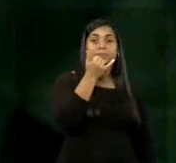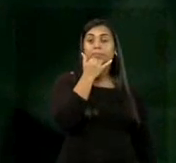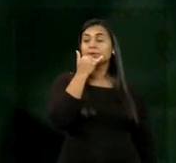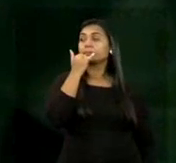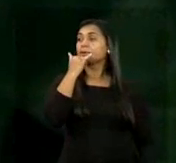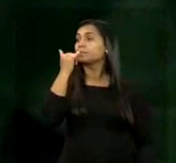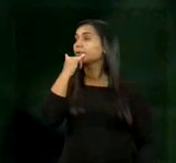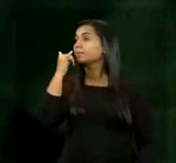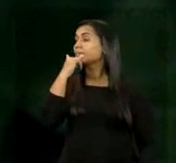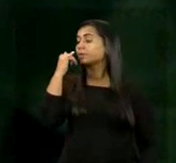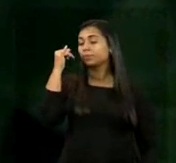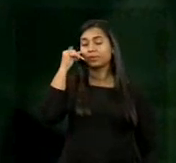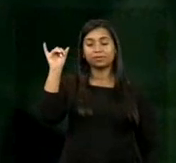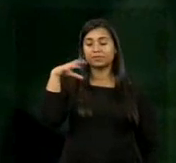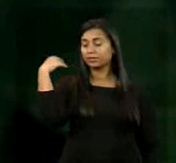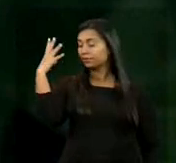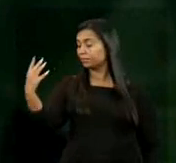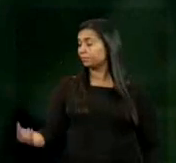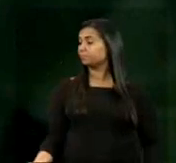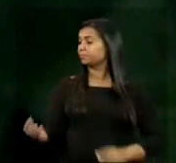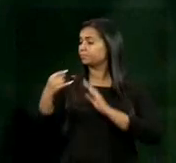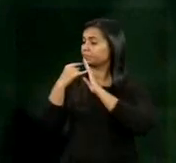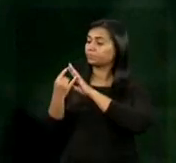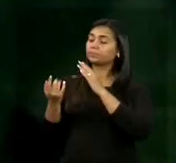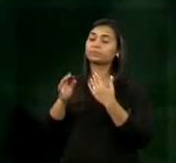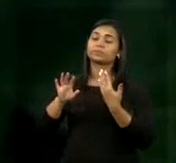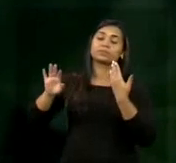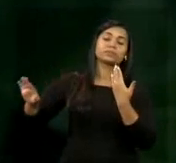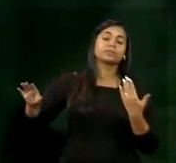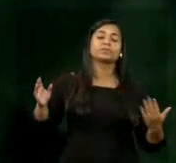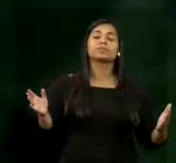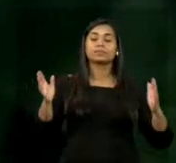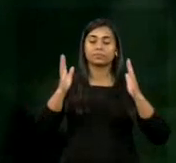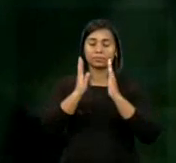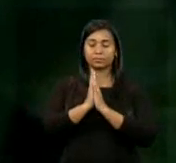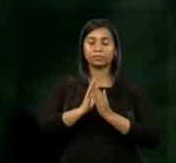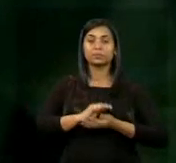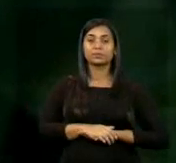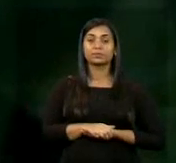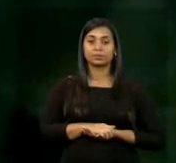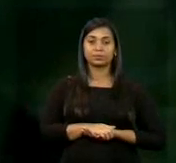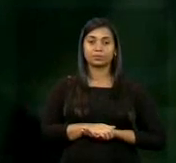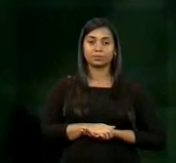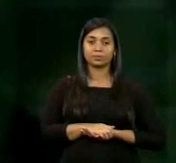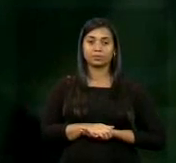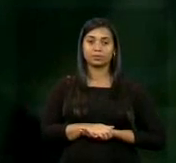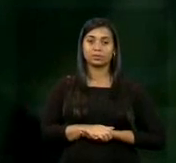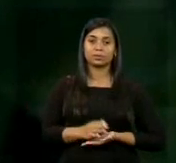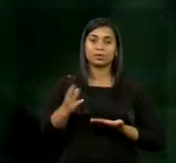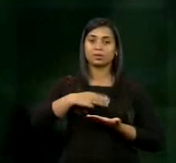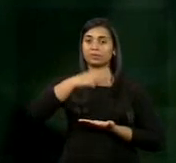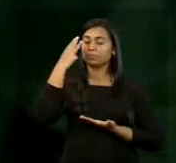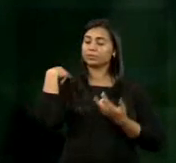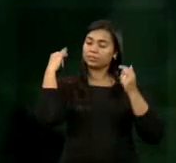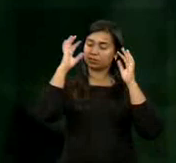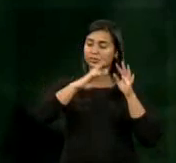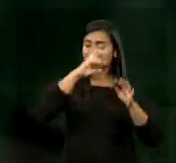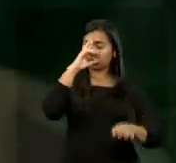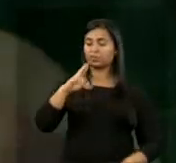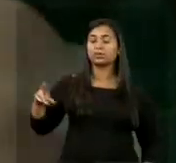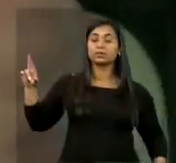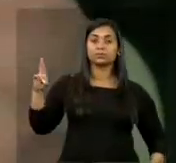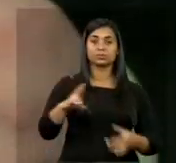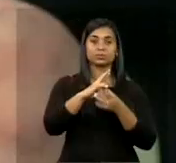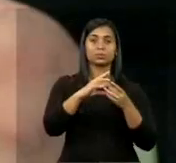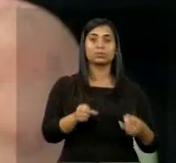perdoamos a quem nos tem ofendido, e não deixeis cair em tentação, mas livrai-nos do mal. Amém. Ave Maria,